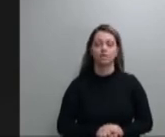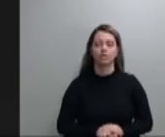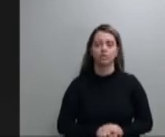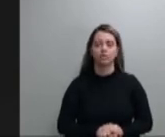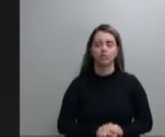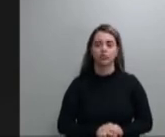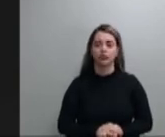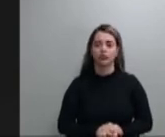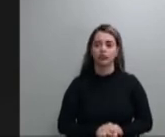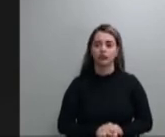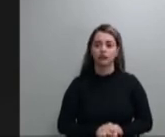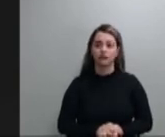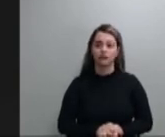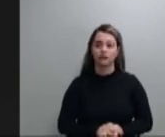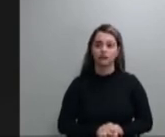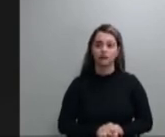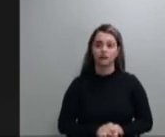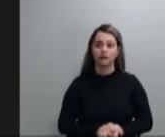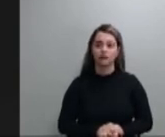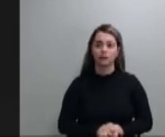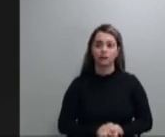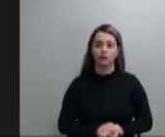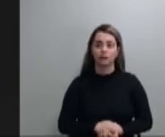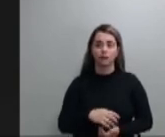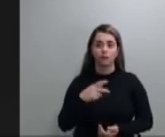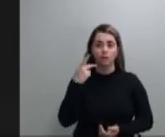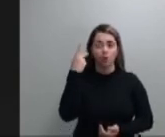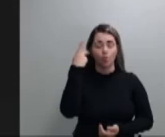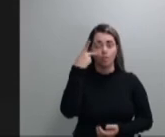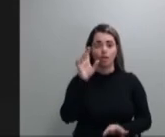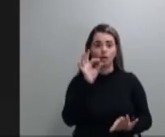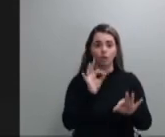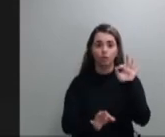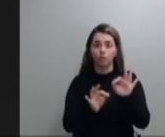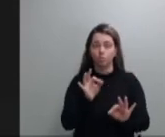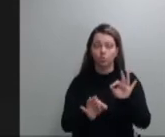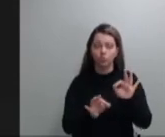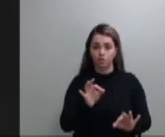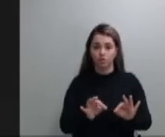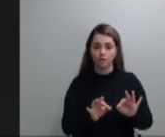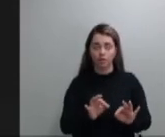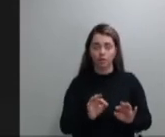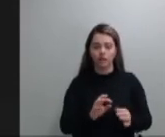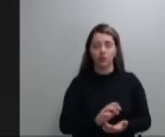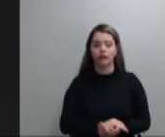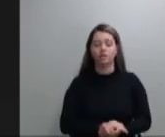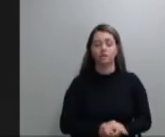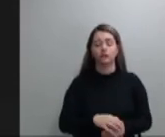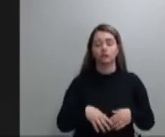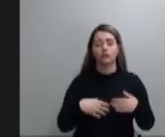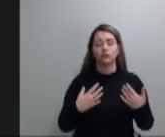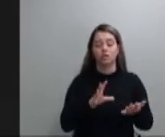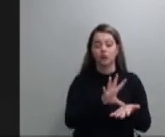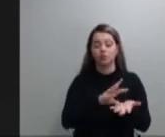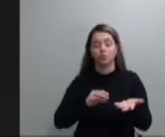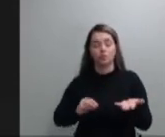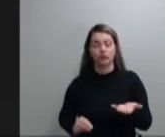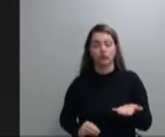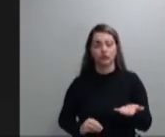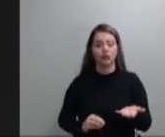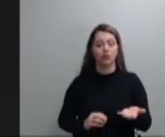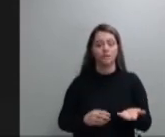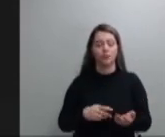procedimentos para a concepção completa dos atos jurídicos negociais sendo assim tais operações só se